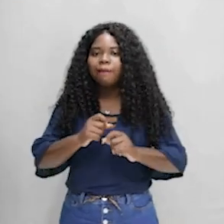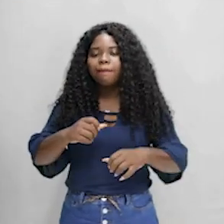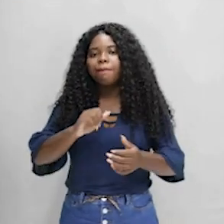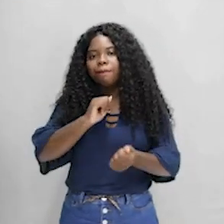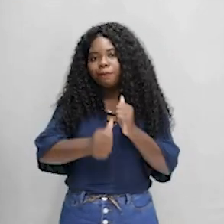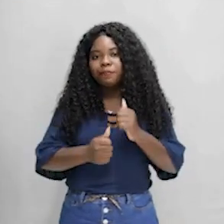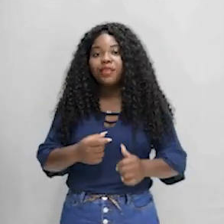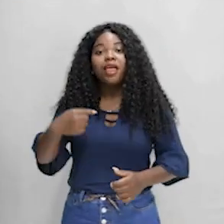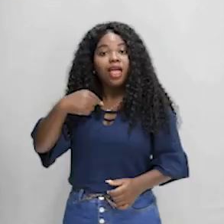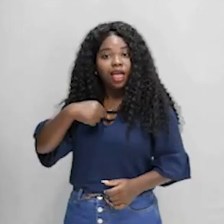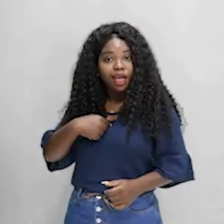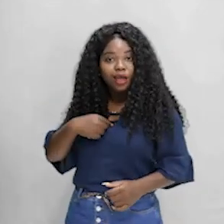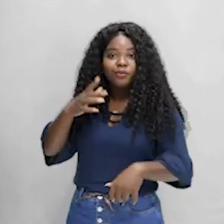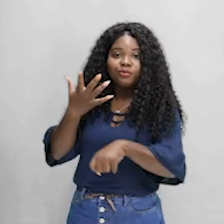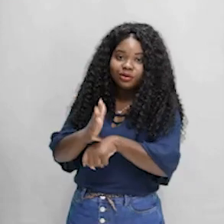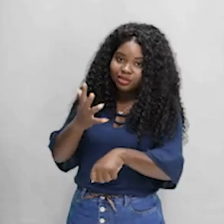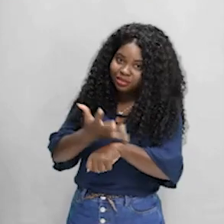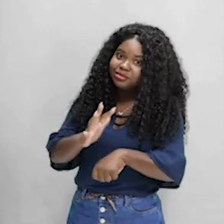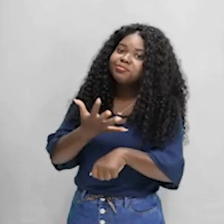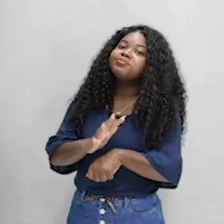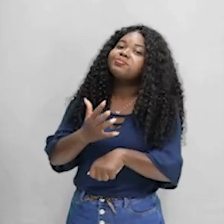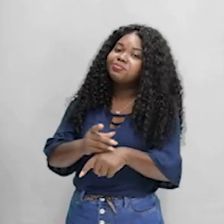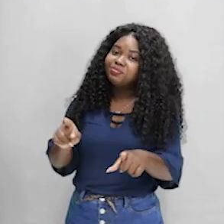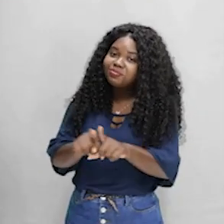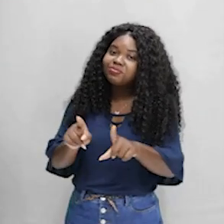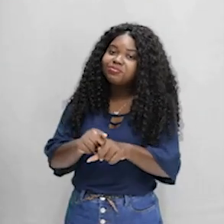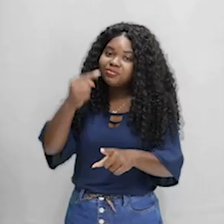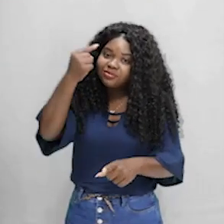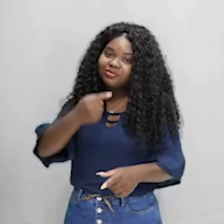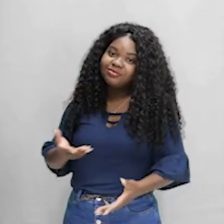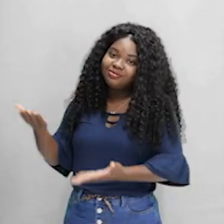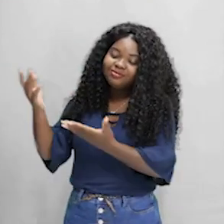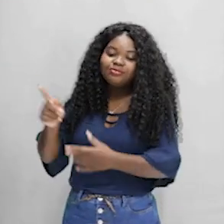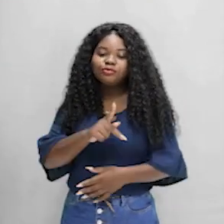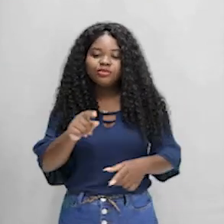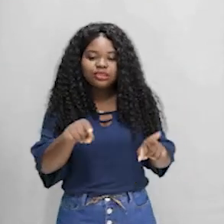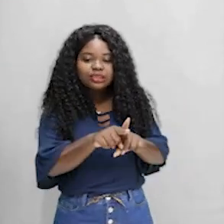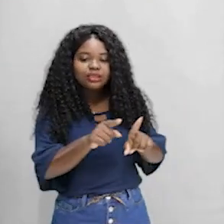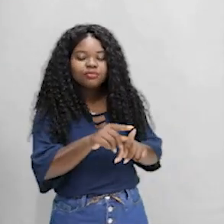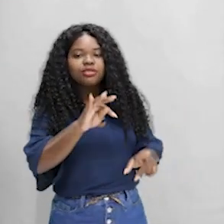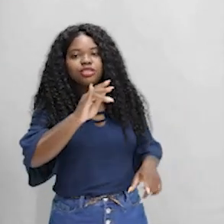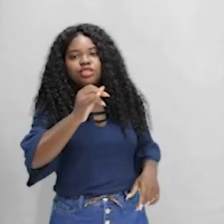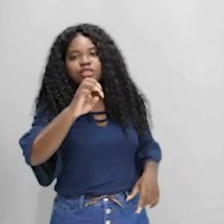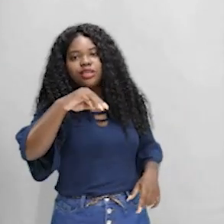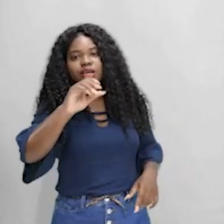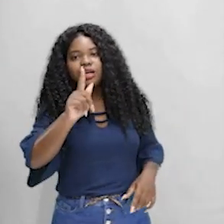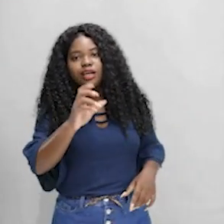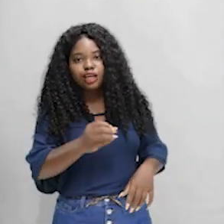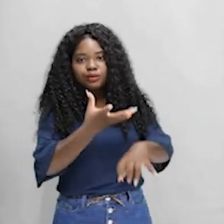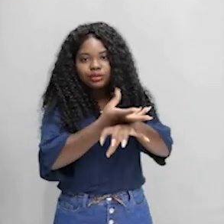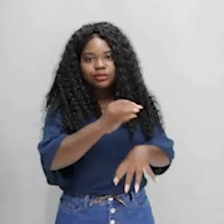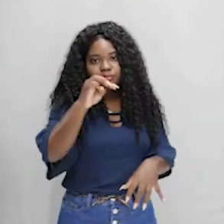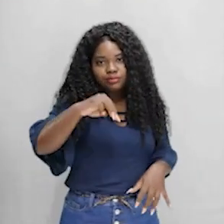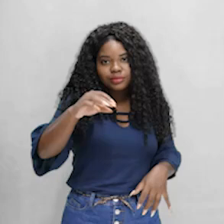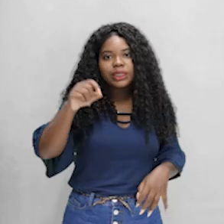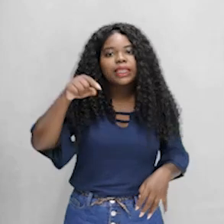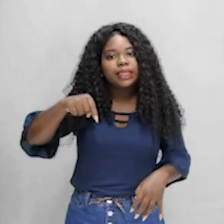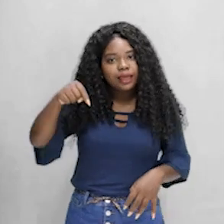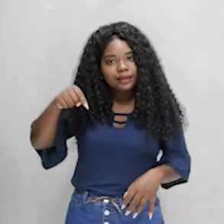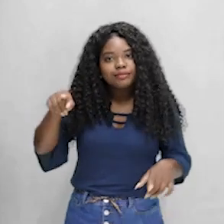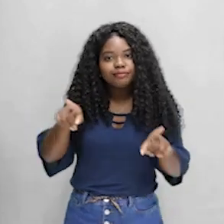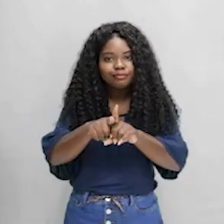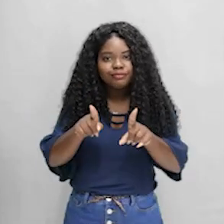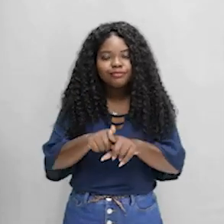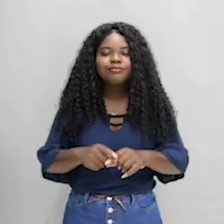sou um praticante de uma modalidade de combate do jiu-jitsu. Está ali também o professor Tiago, professor de matemática aqui da plataforma Gonçalves